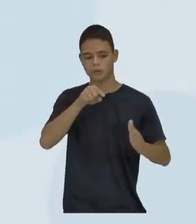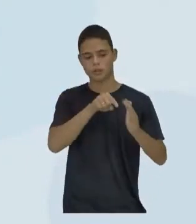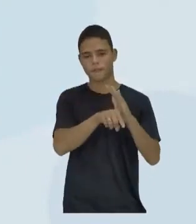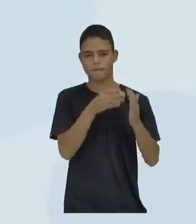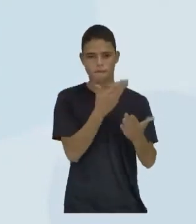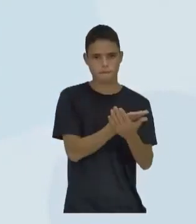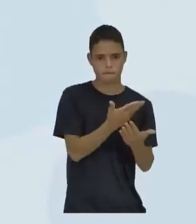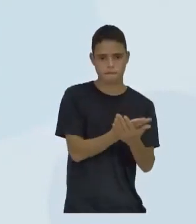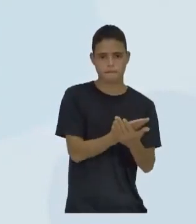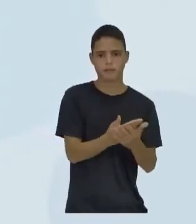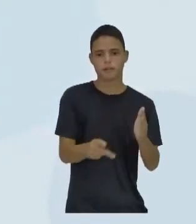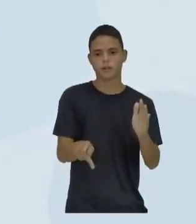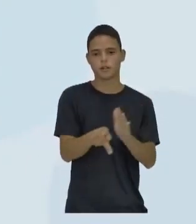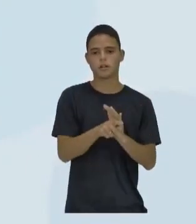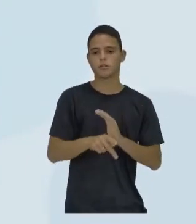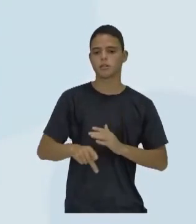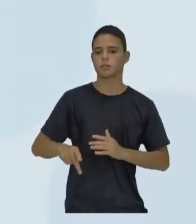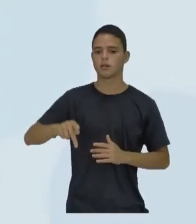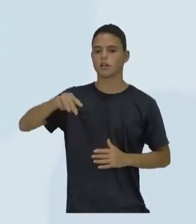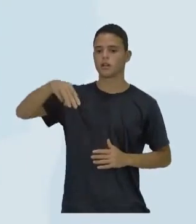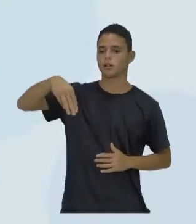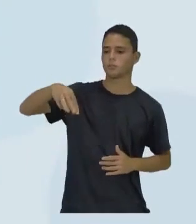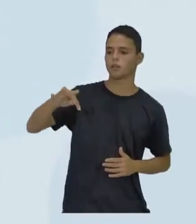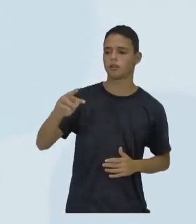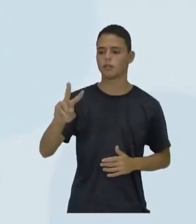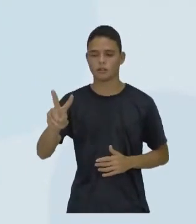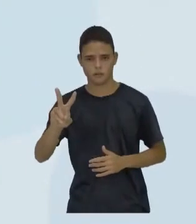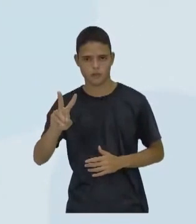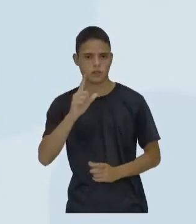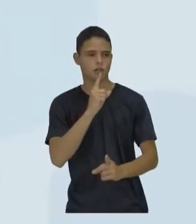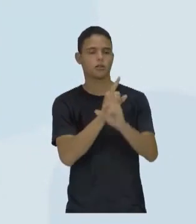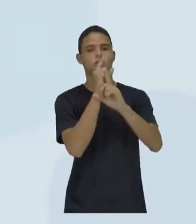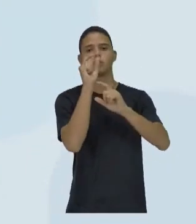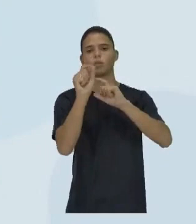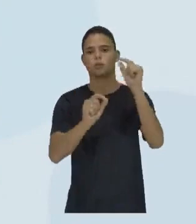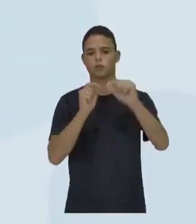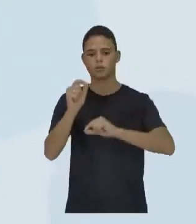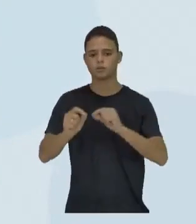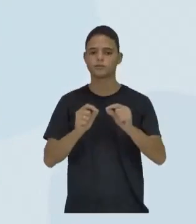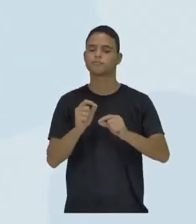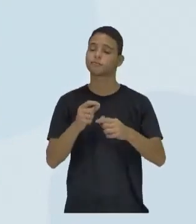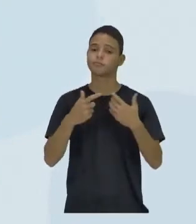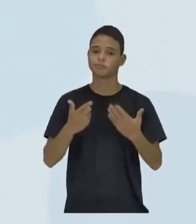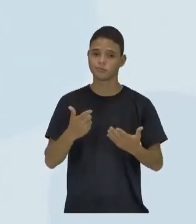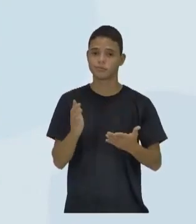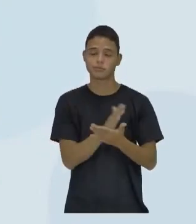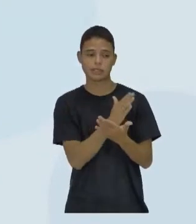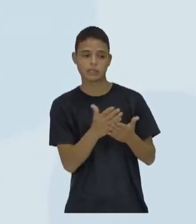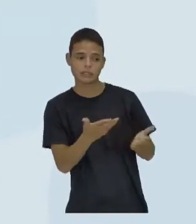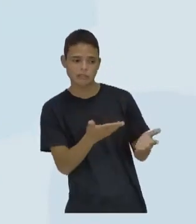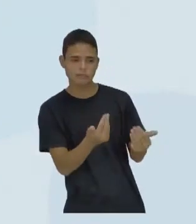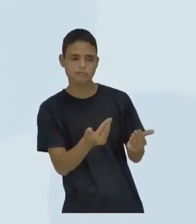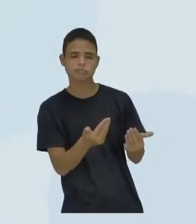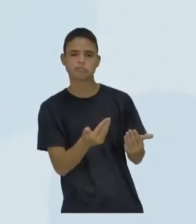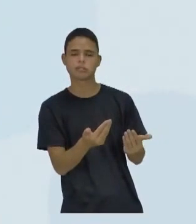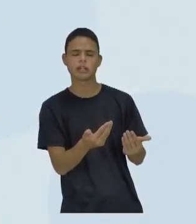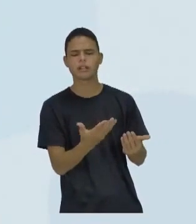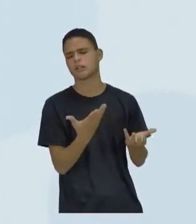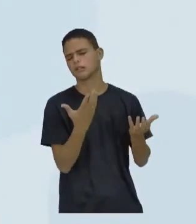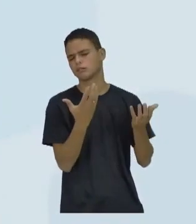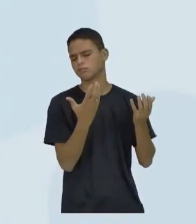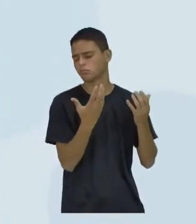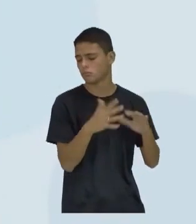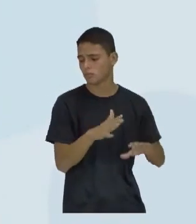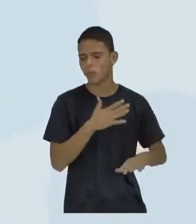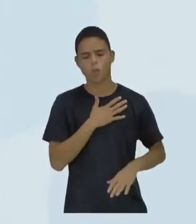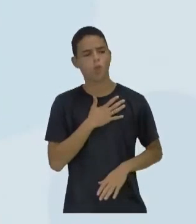pela MTV, detectou um início de tendência entre os jovens de insatisfação diante de pais extremamente